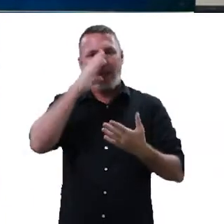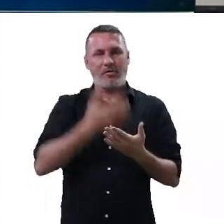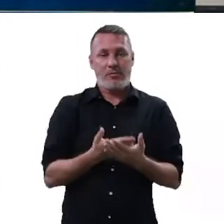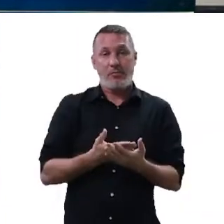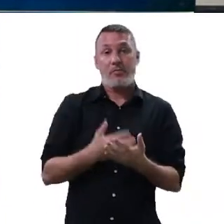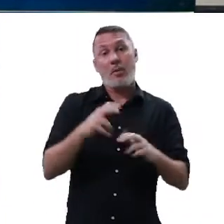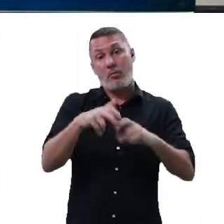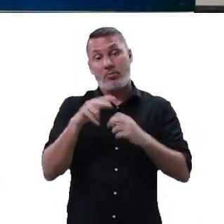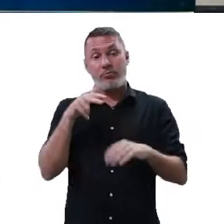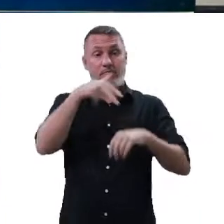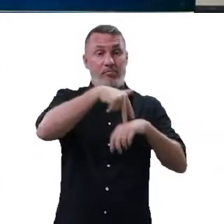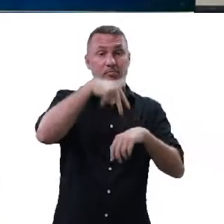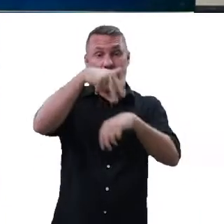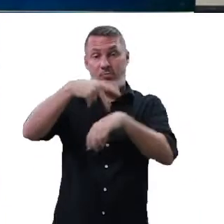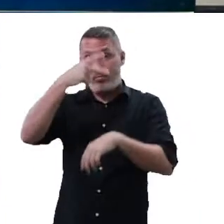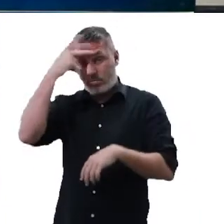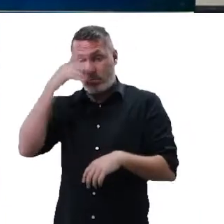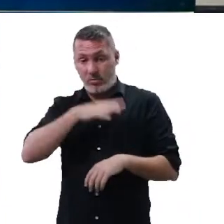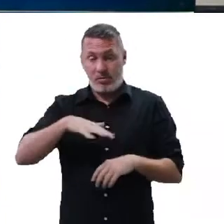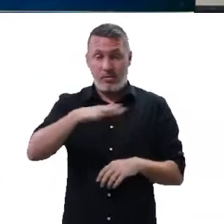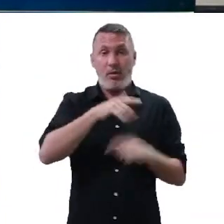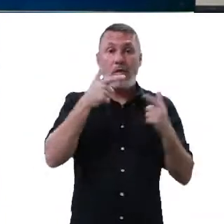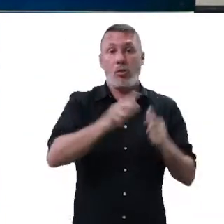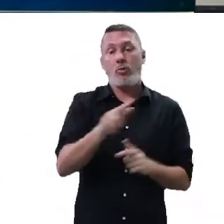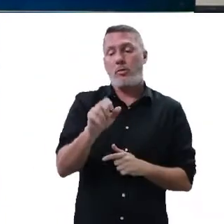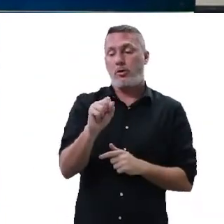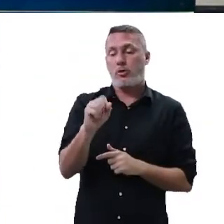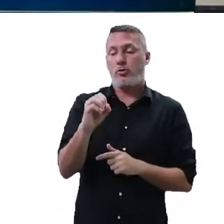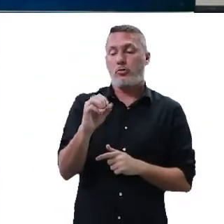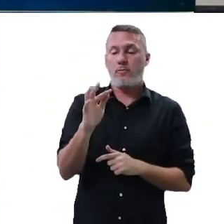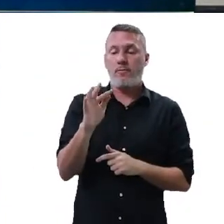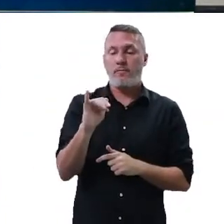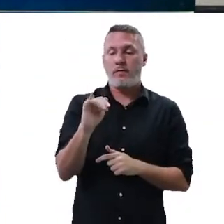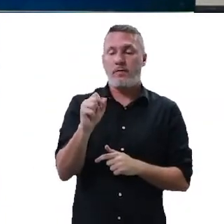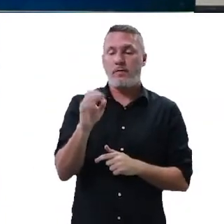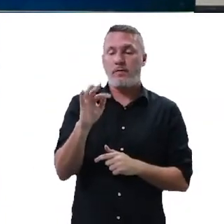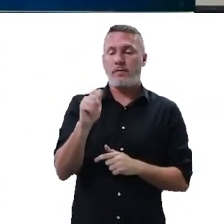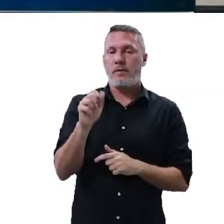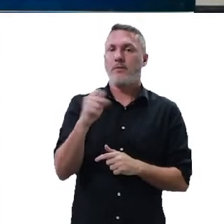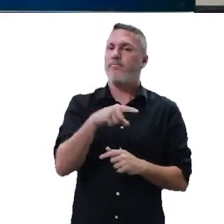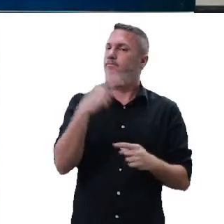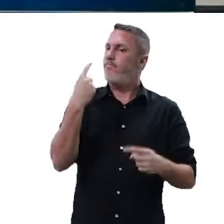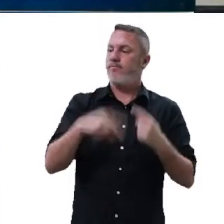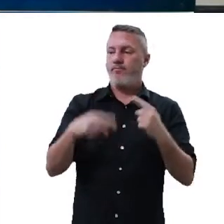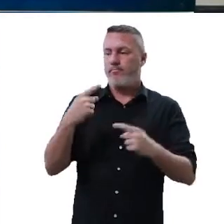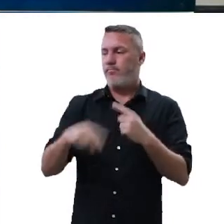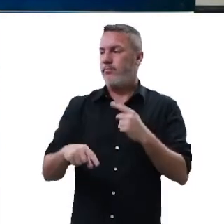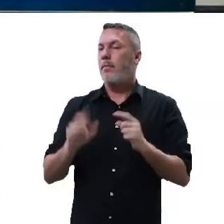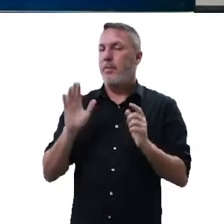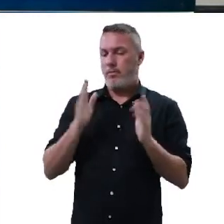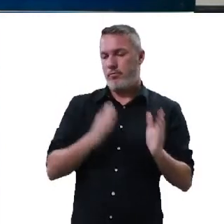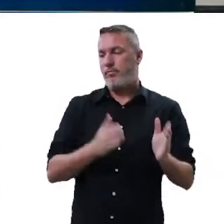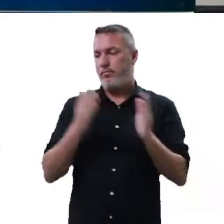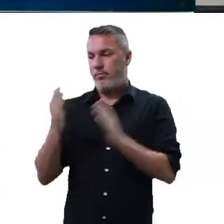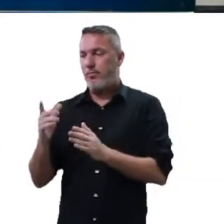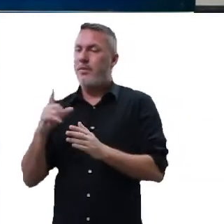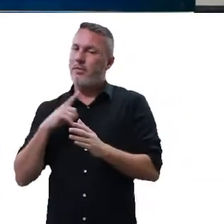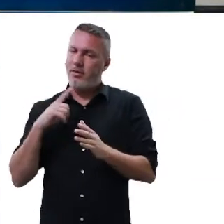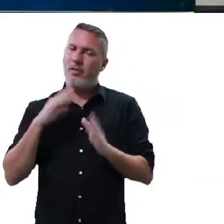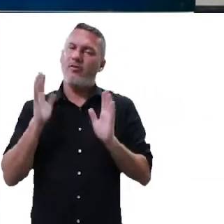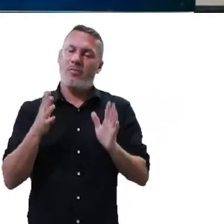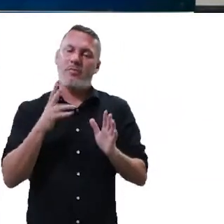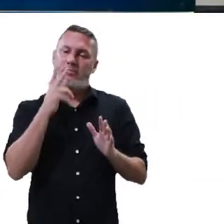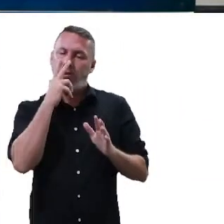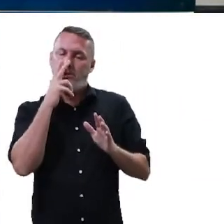pessoas. Esses personagens a gente vai ver que é conhecido como sofistas, certo? Mas neste período em que já estão avançadas